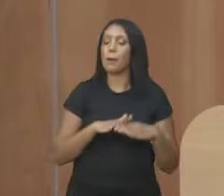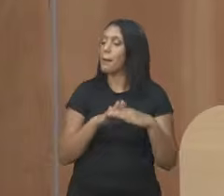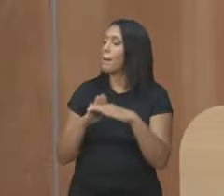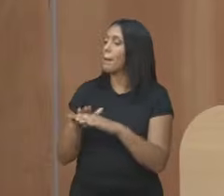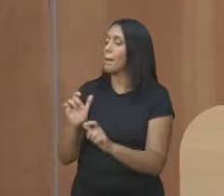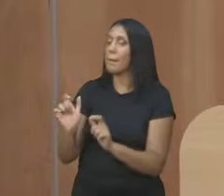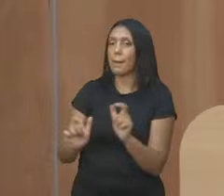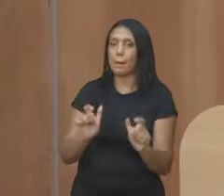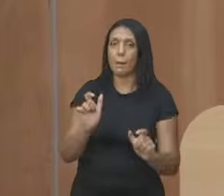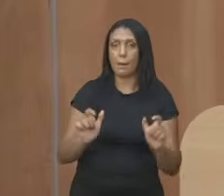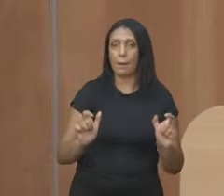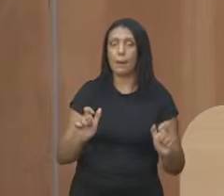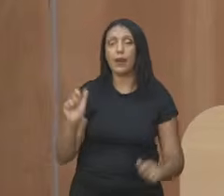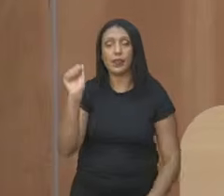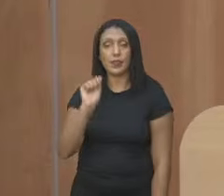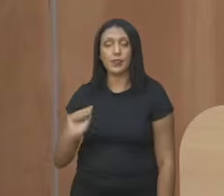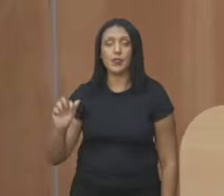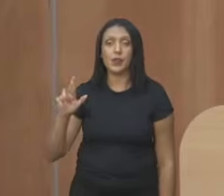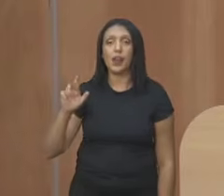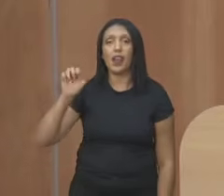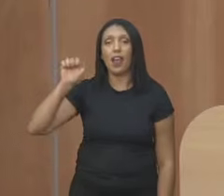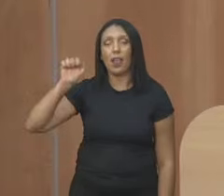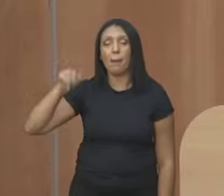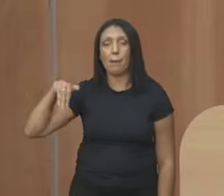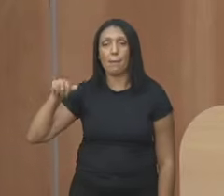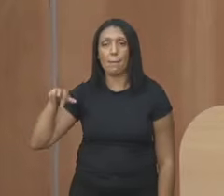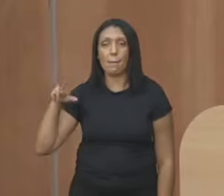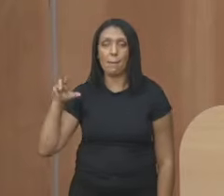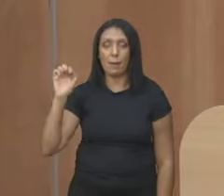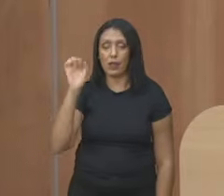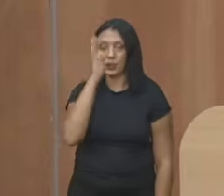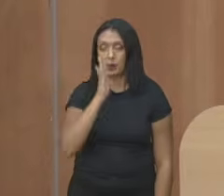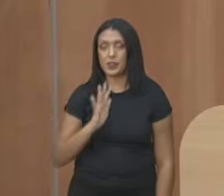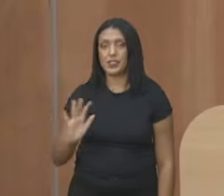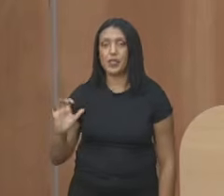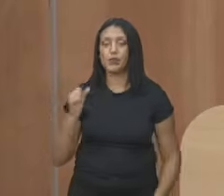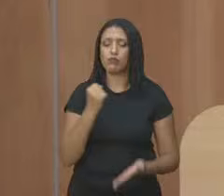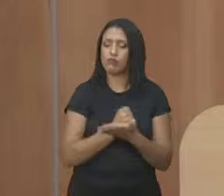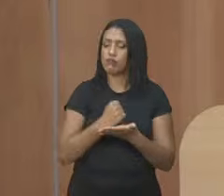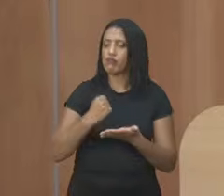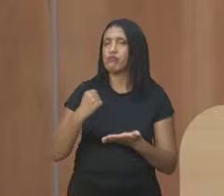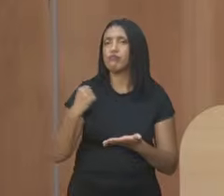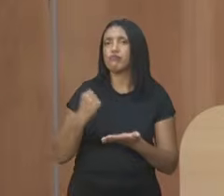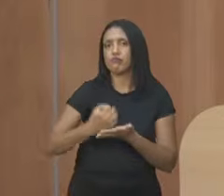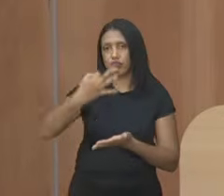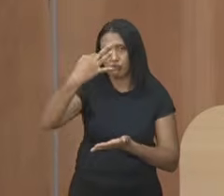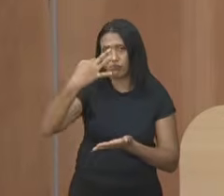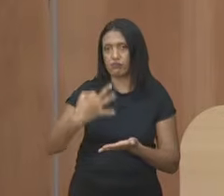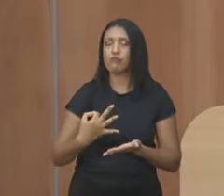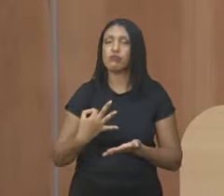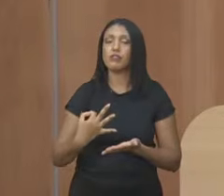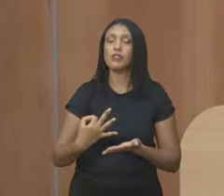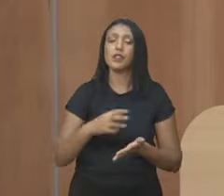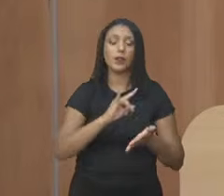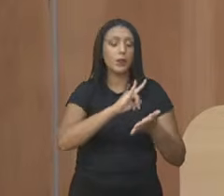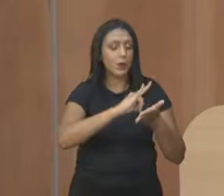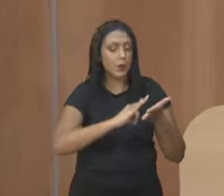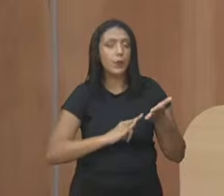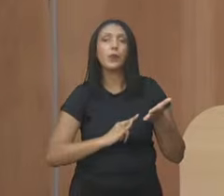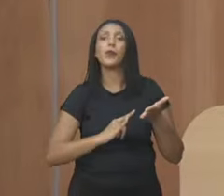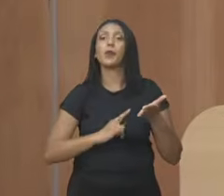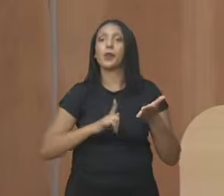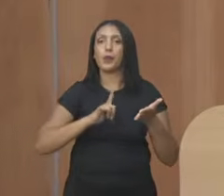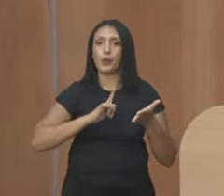Brasil, associação de direito privado registrada no cartório de registro de títulos e documentos